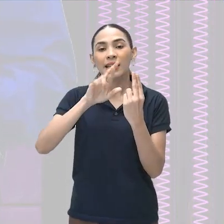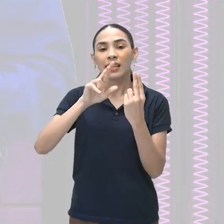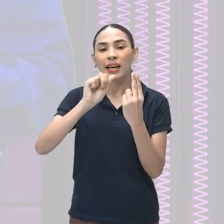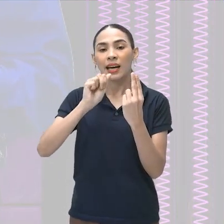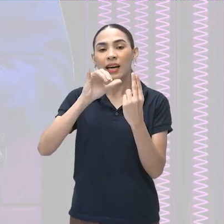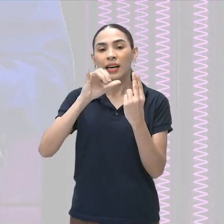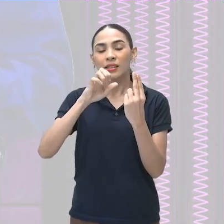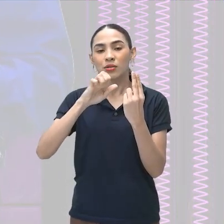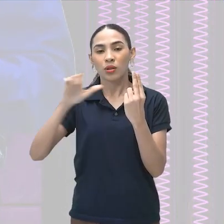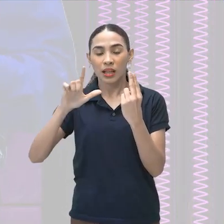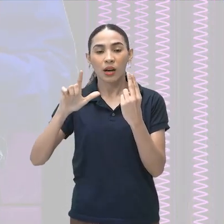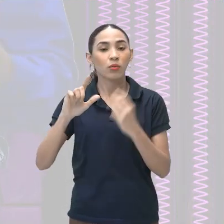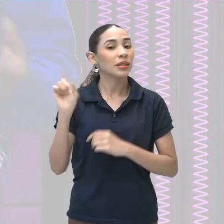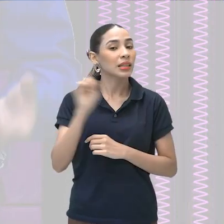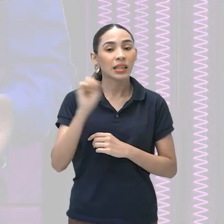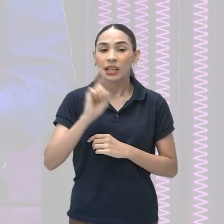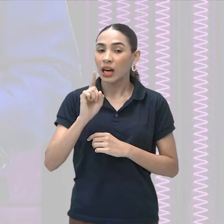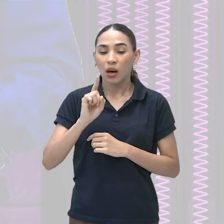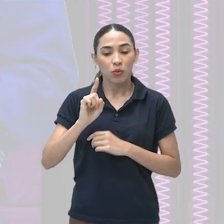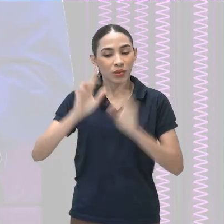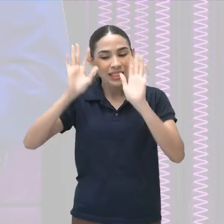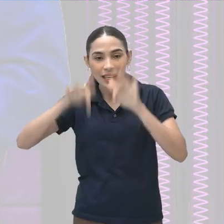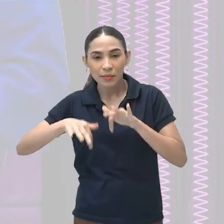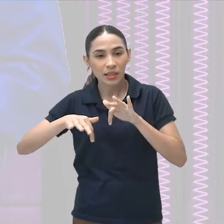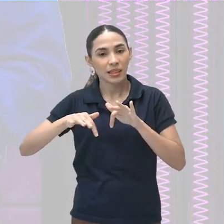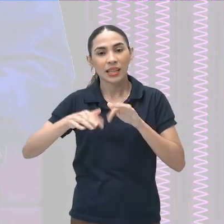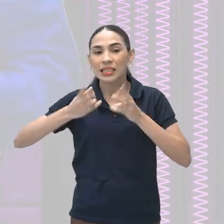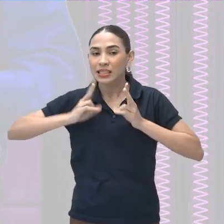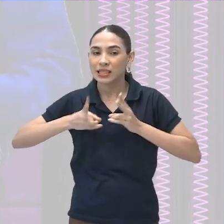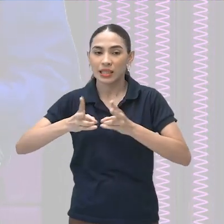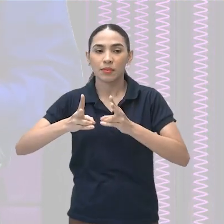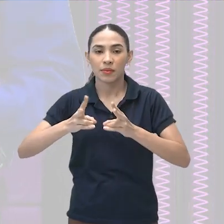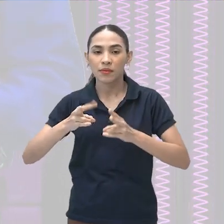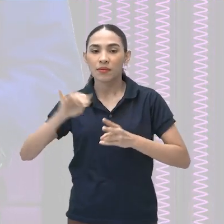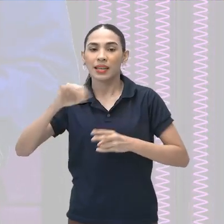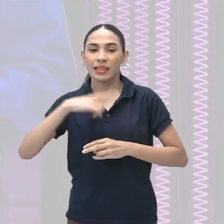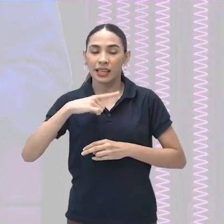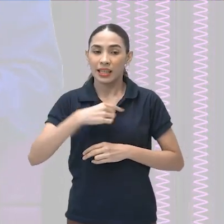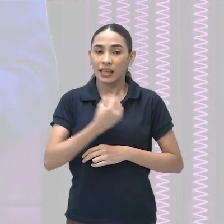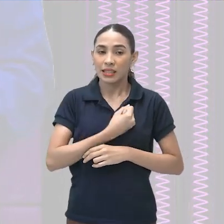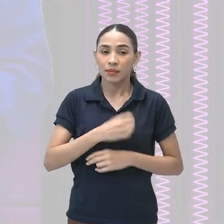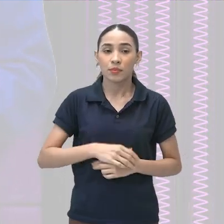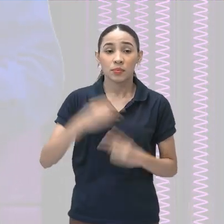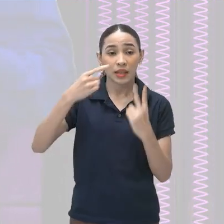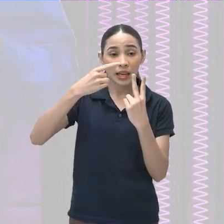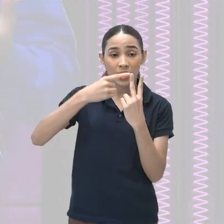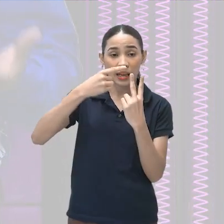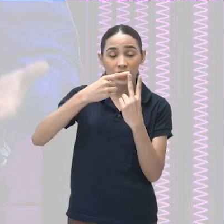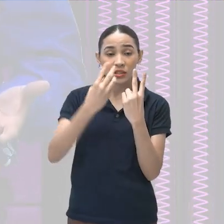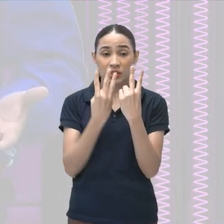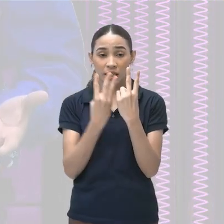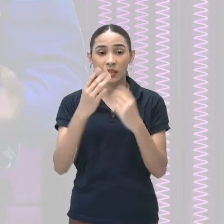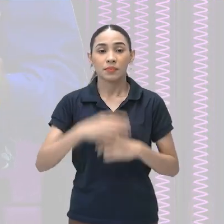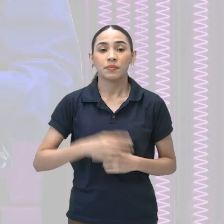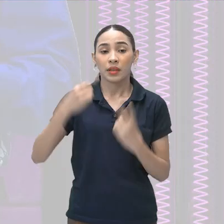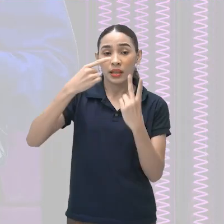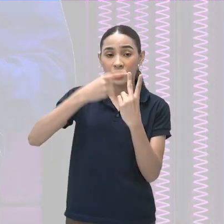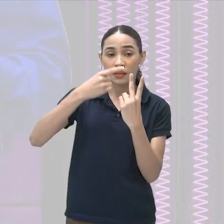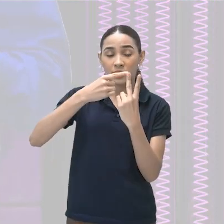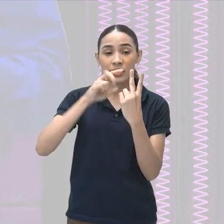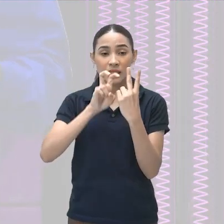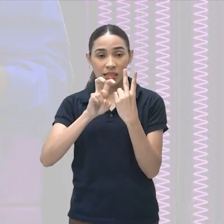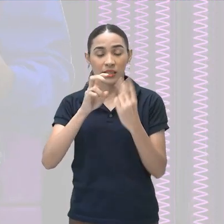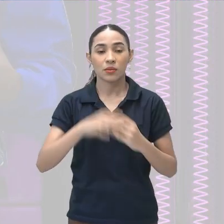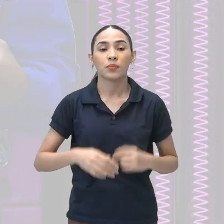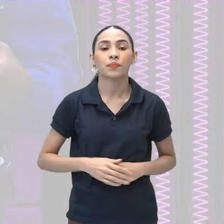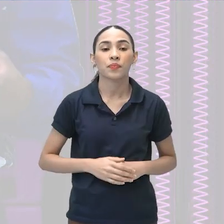irracional, ele não vai ter fim na quantidade de casas decimais. Tem outro exemplo, a raiz de 3, a raiz de 5,